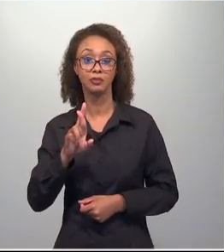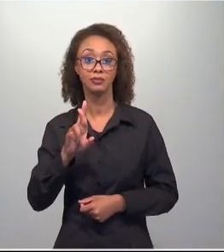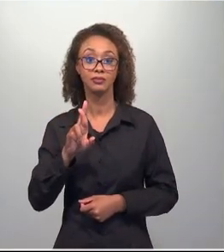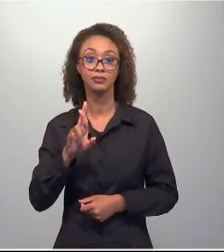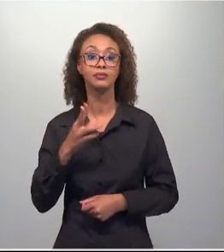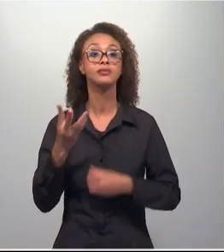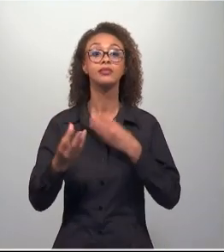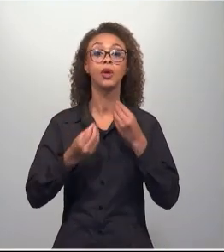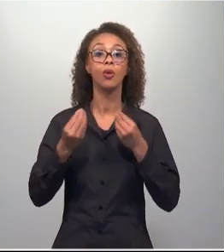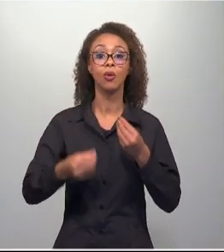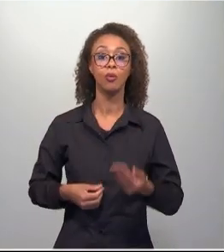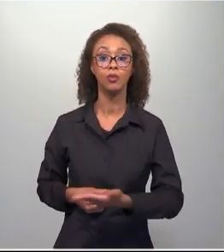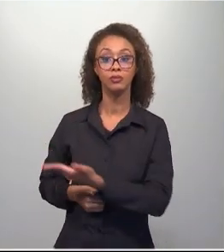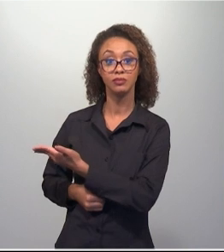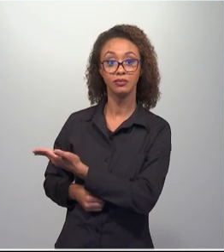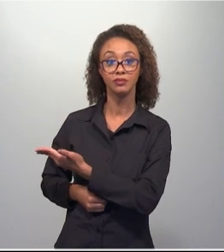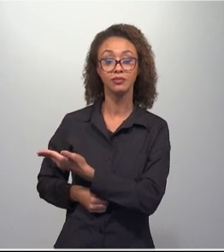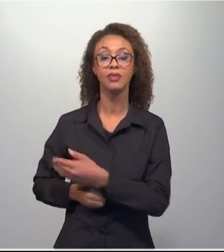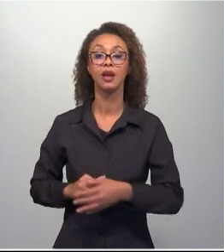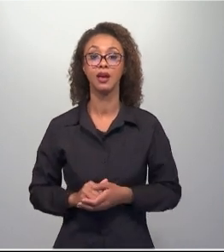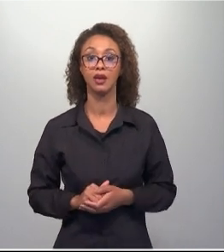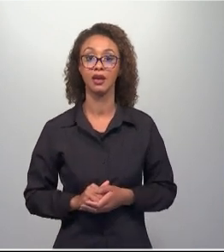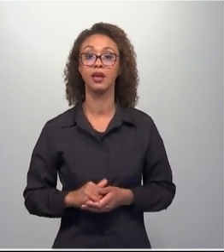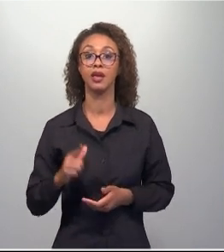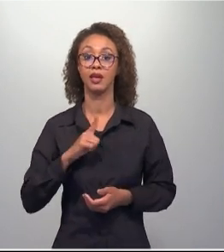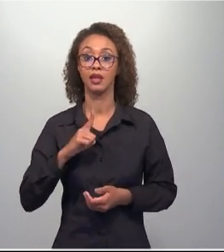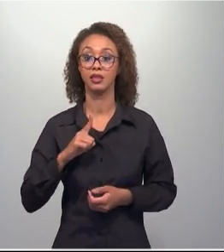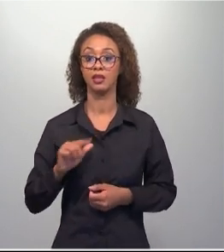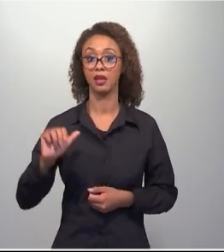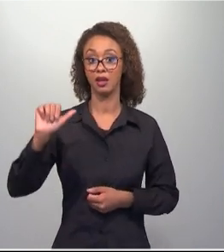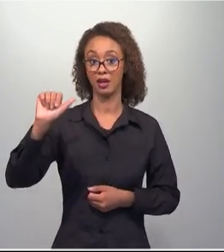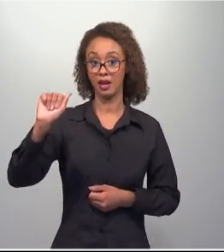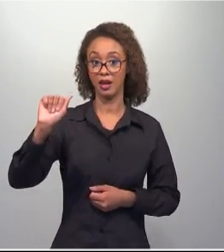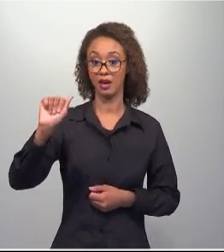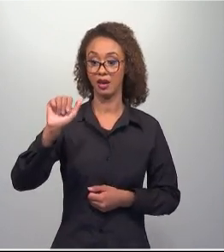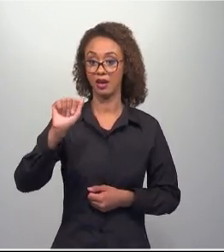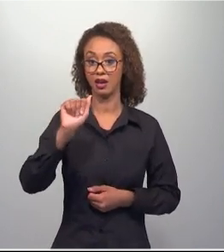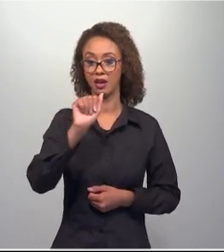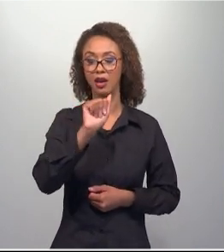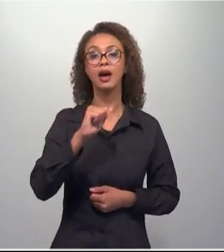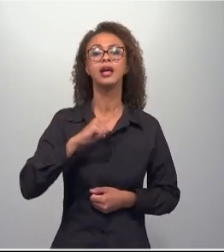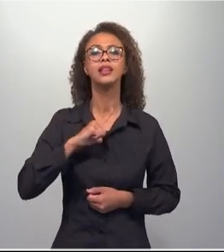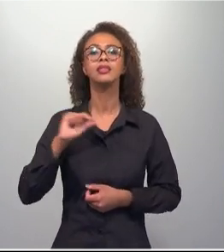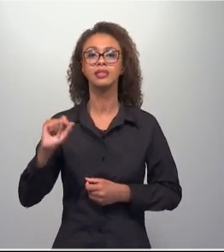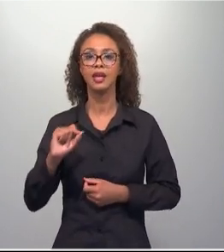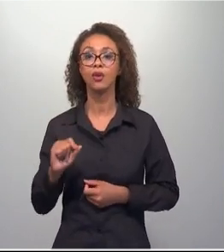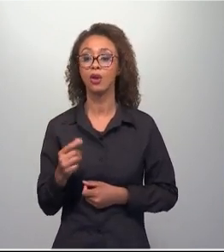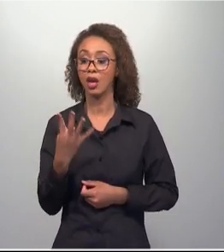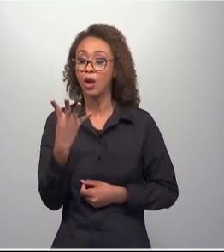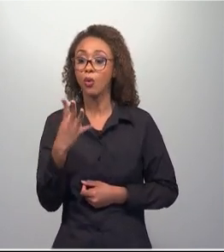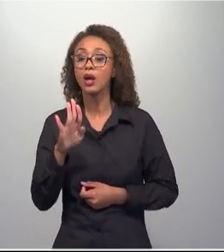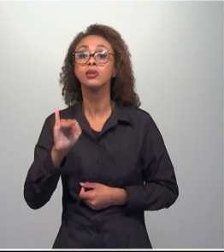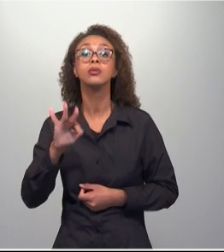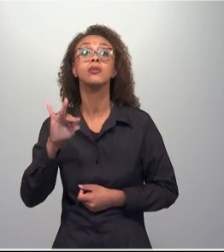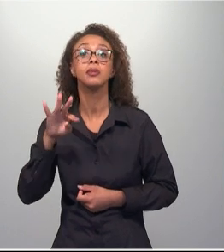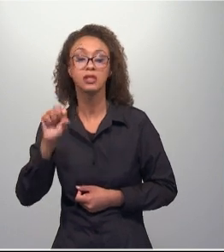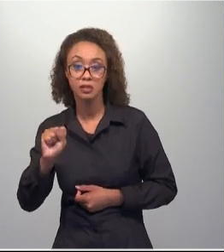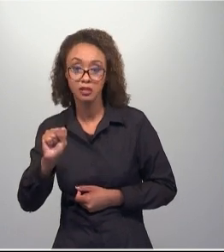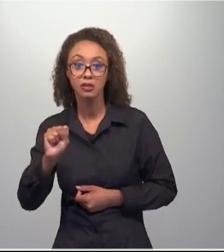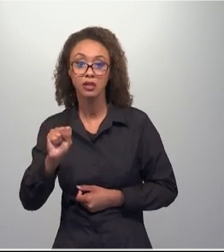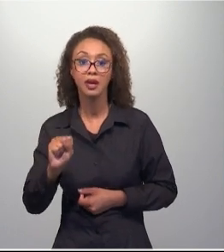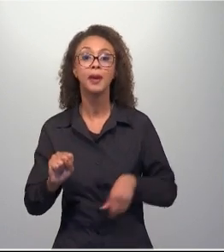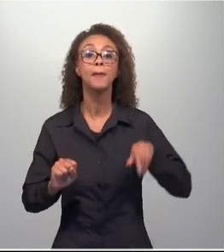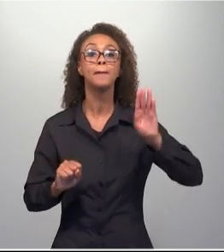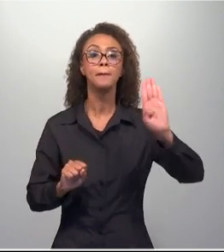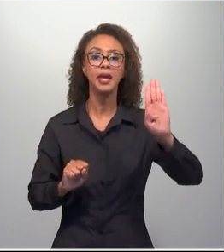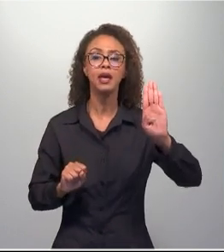quatro bits a minha variável b com 4 bits e aí eu tenho como saída se a igual a b se a maior